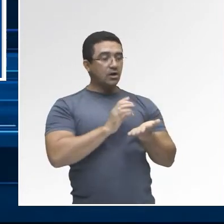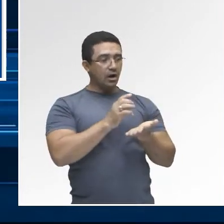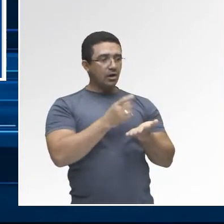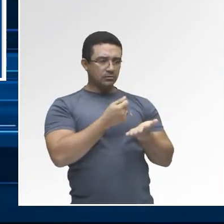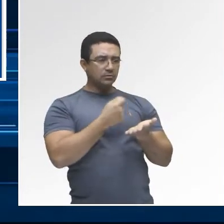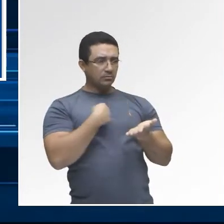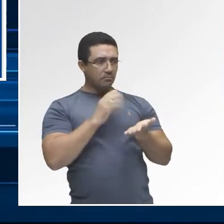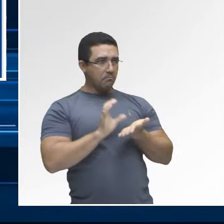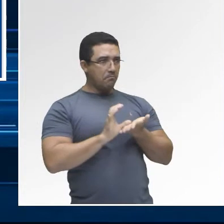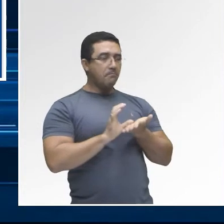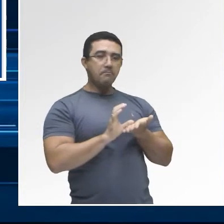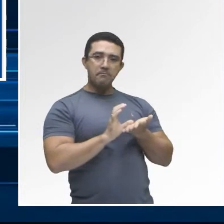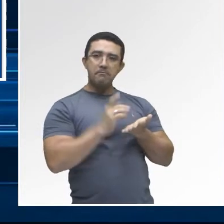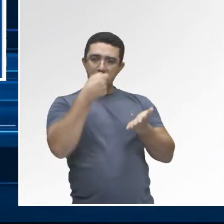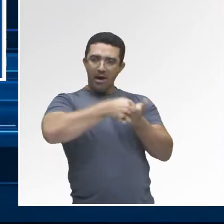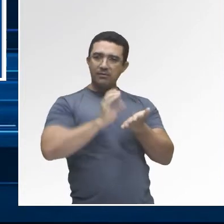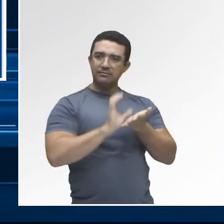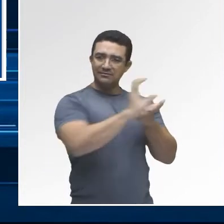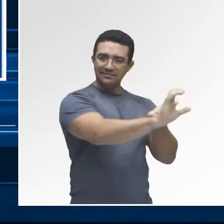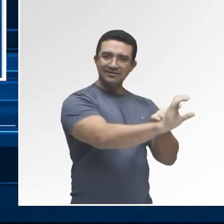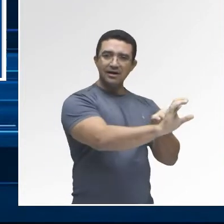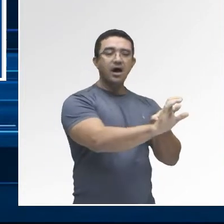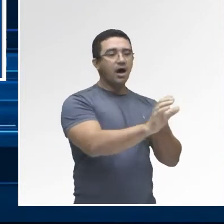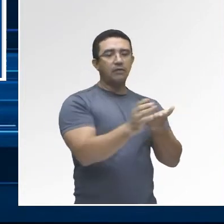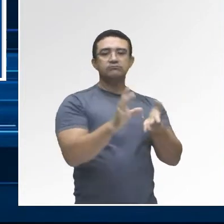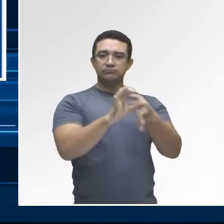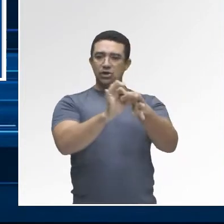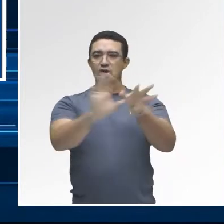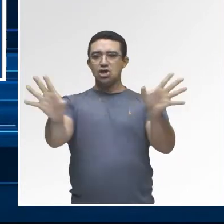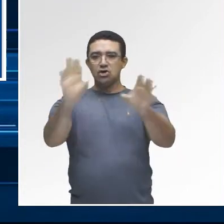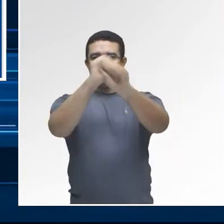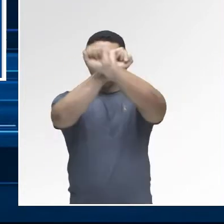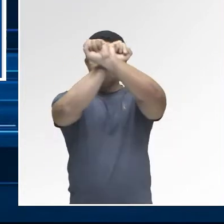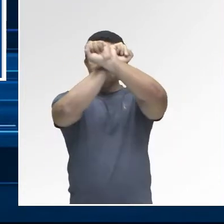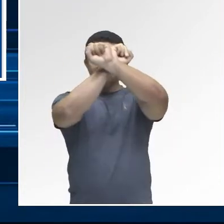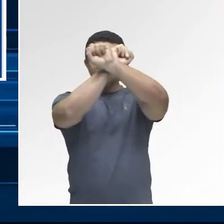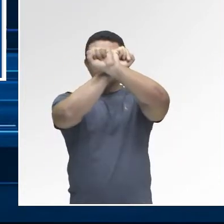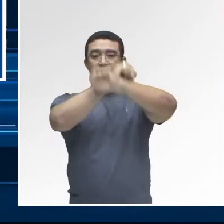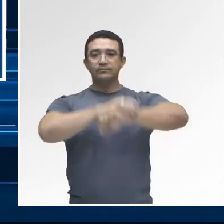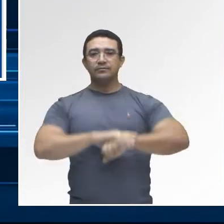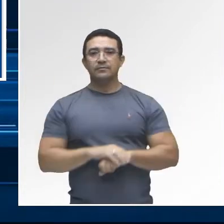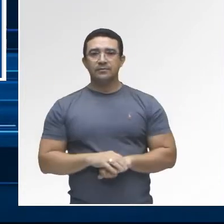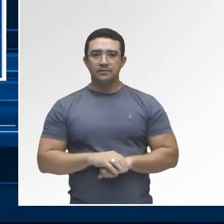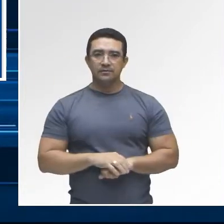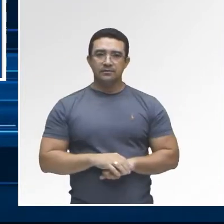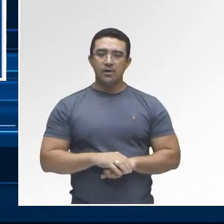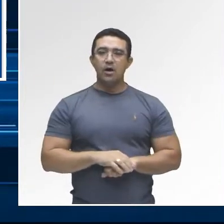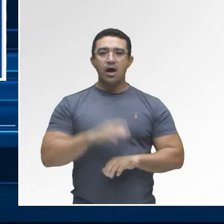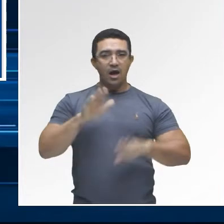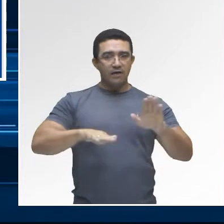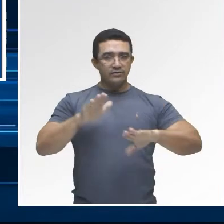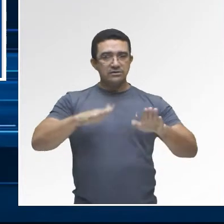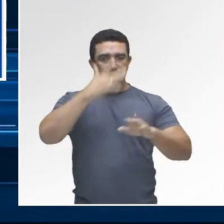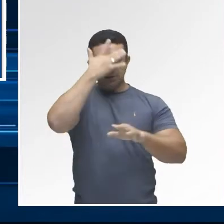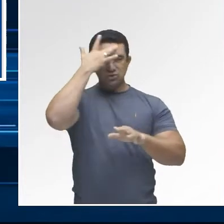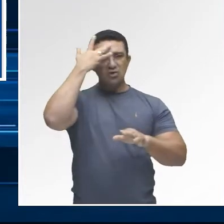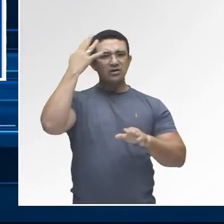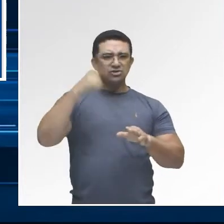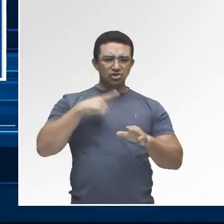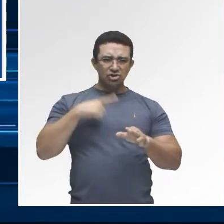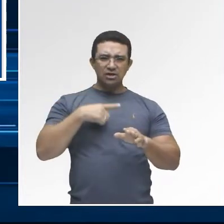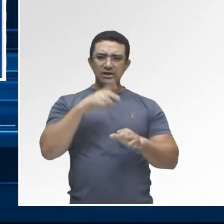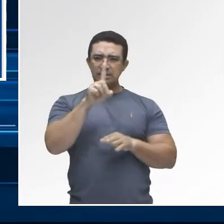e muito os plebeus, porque não eram raros os casos em que as pessoas adquiriam grandes dívidas com